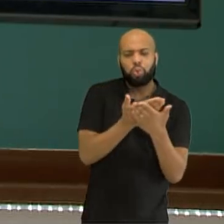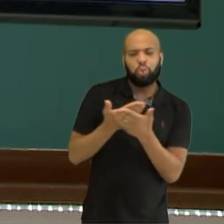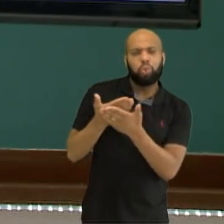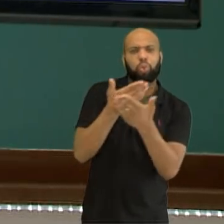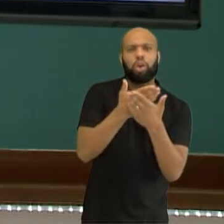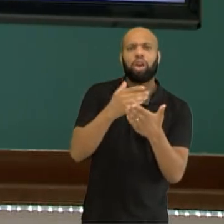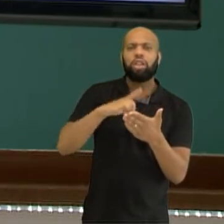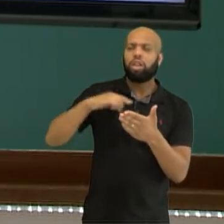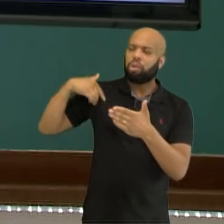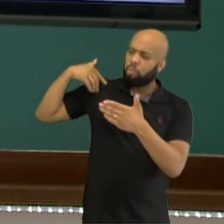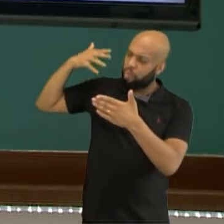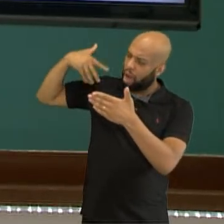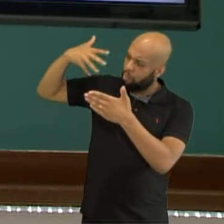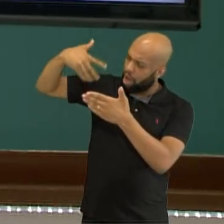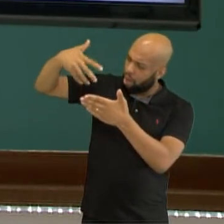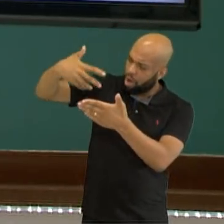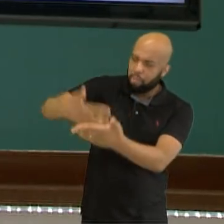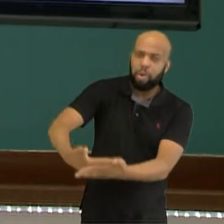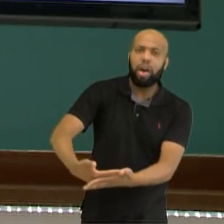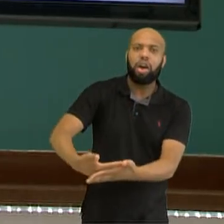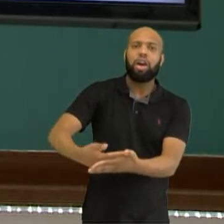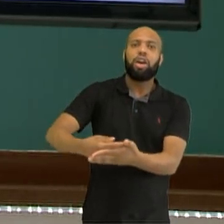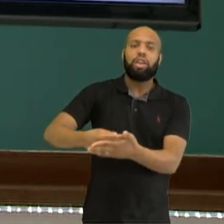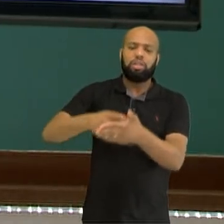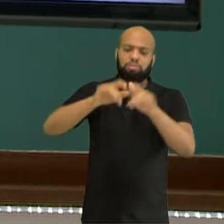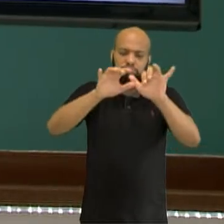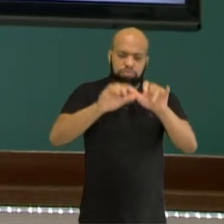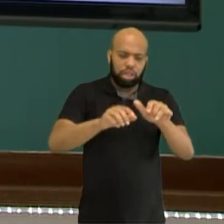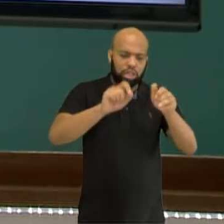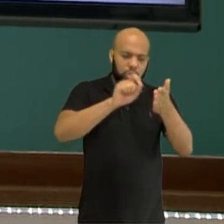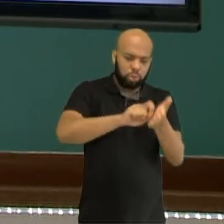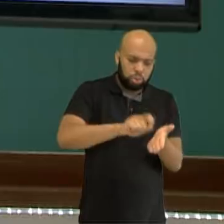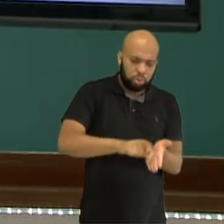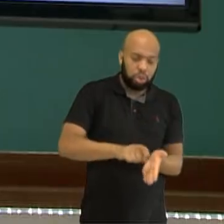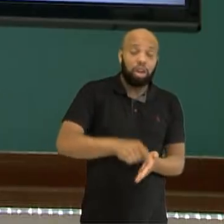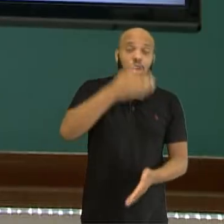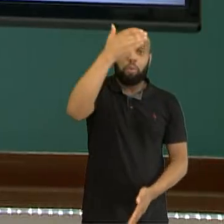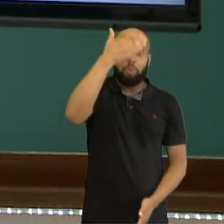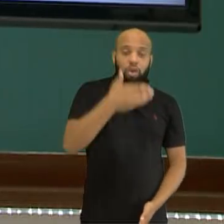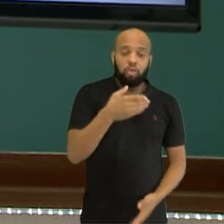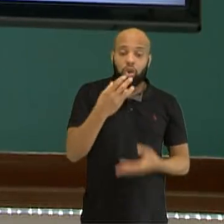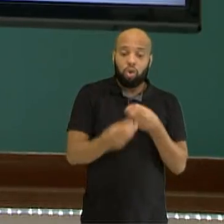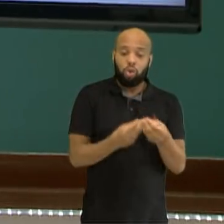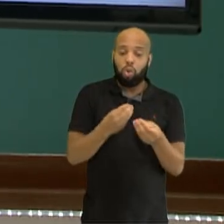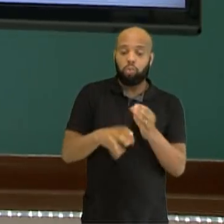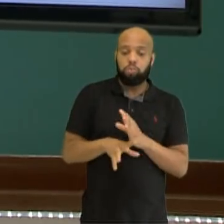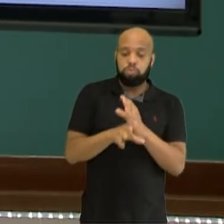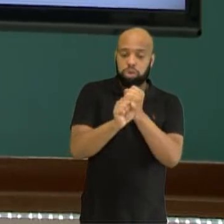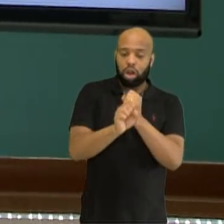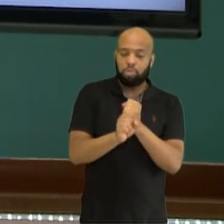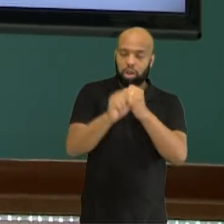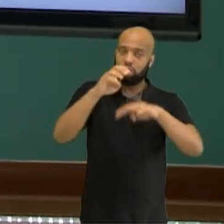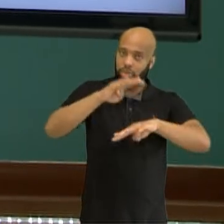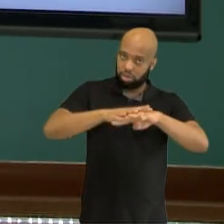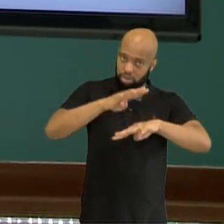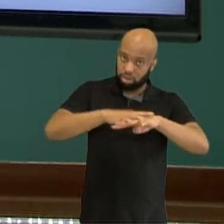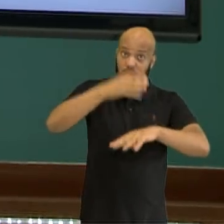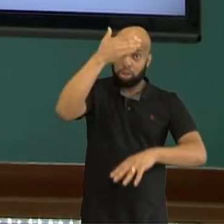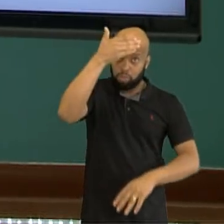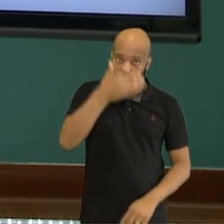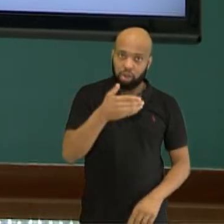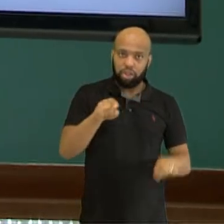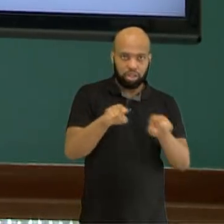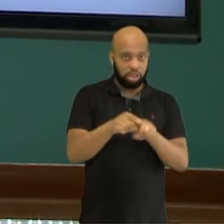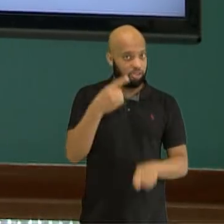longo da história, fizeram registros, comprovaram através de cálculos matemáticos. Olha a importância